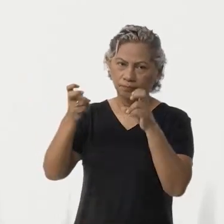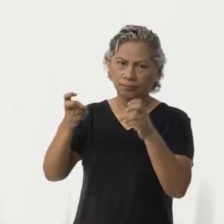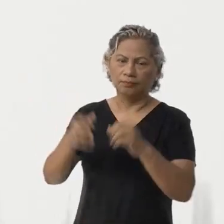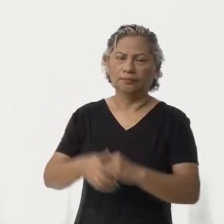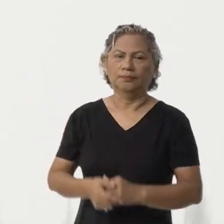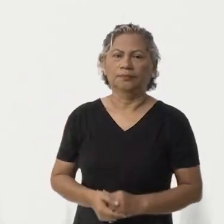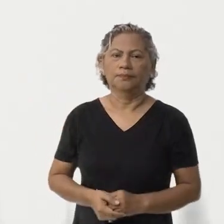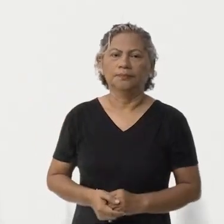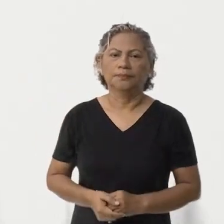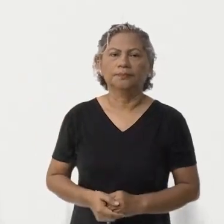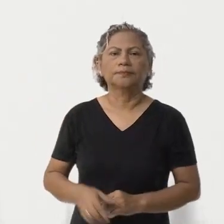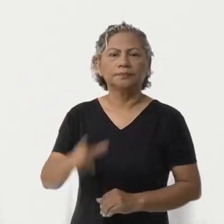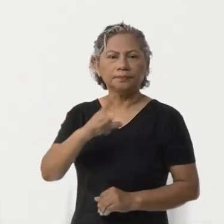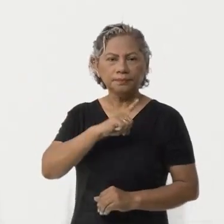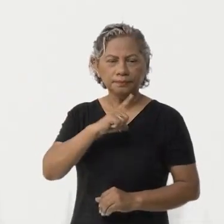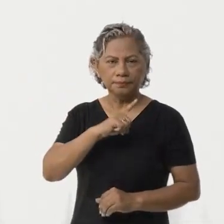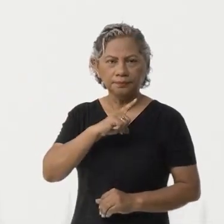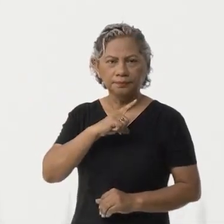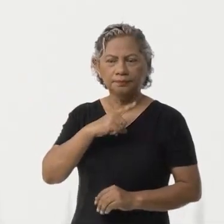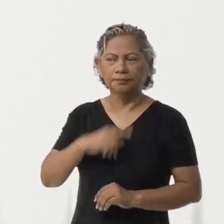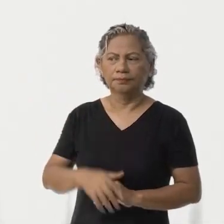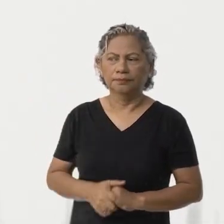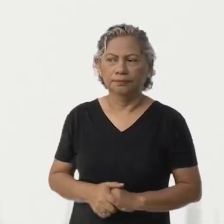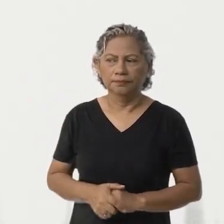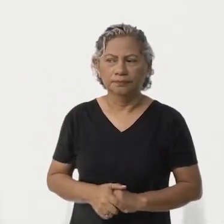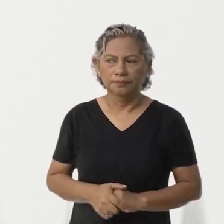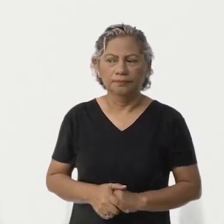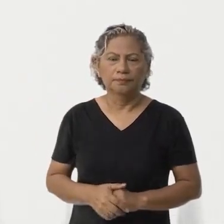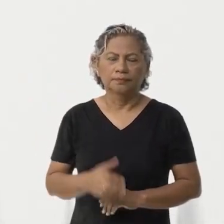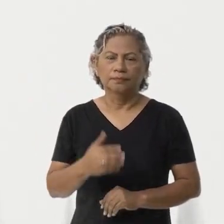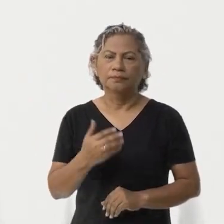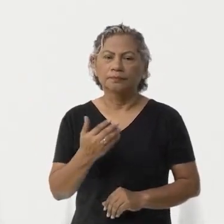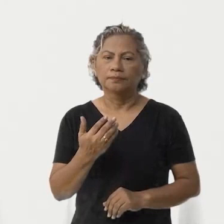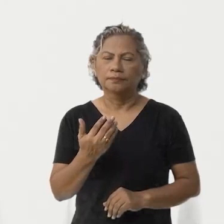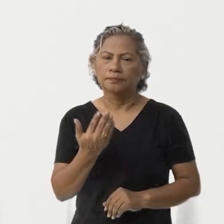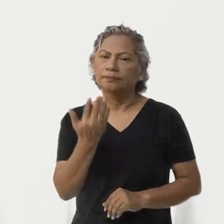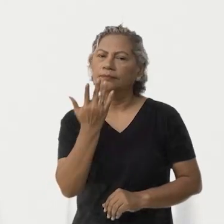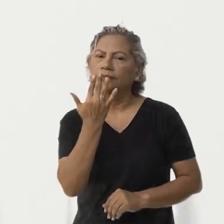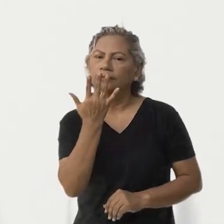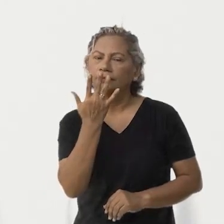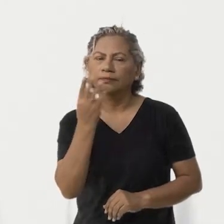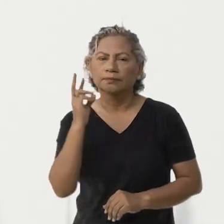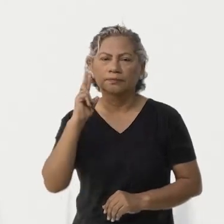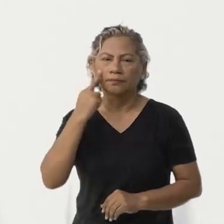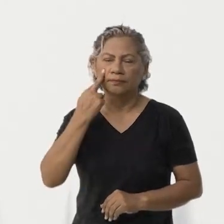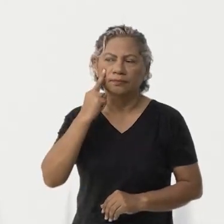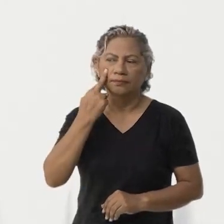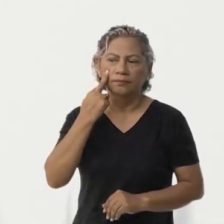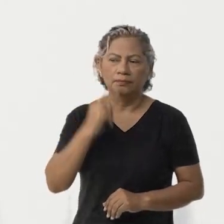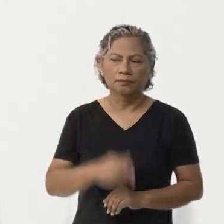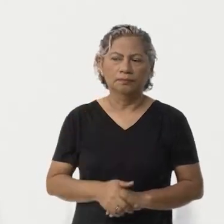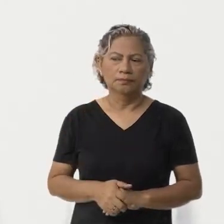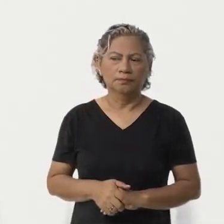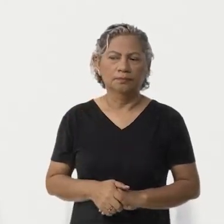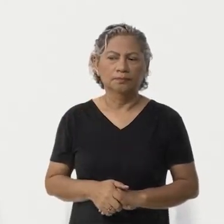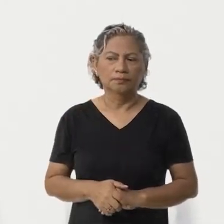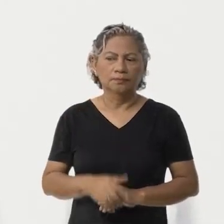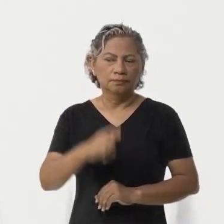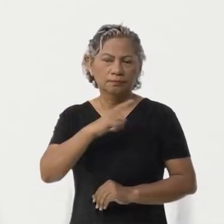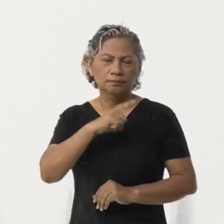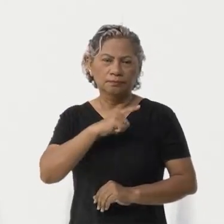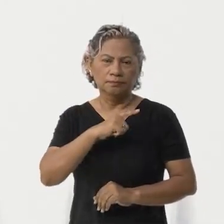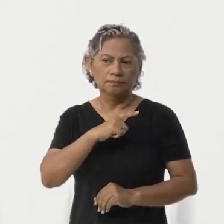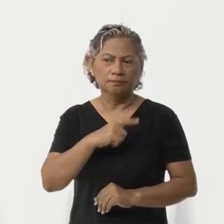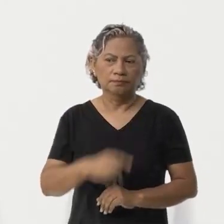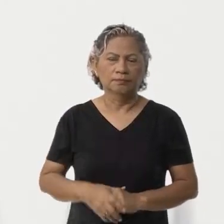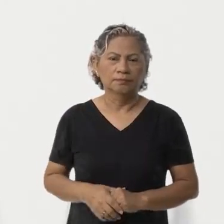estão enxergando, nós vamos ter aí uma cruz na cor rosa que está cortando o Brasil de norte